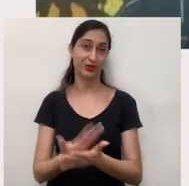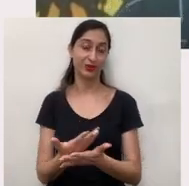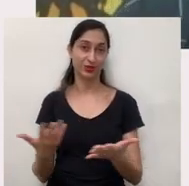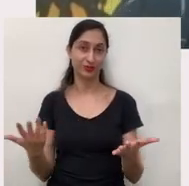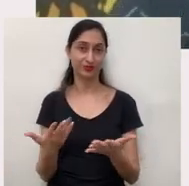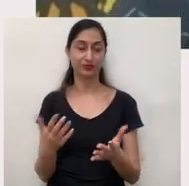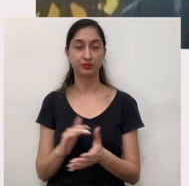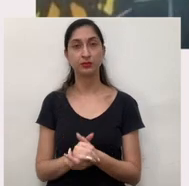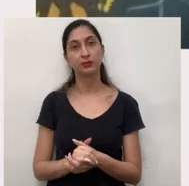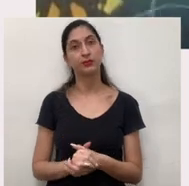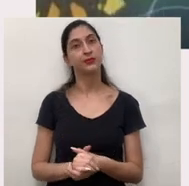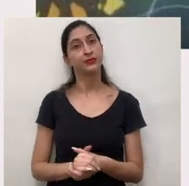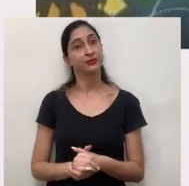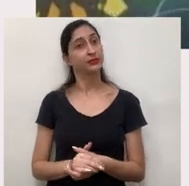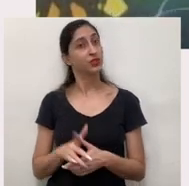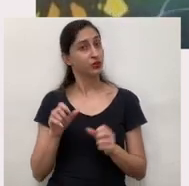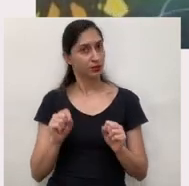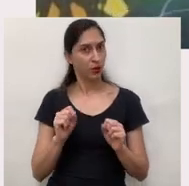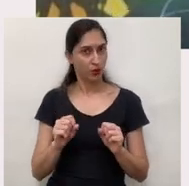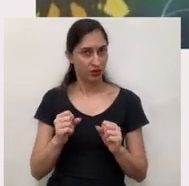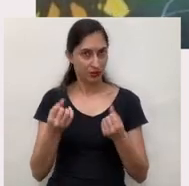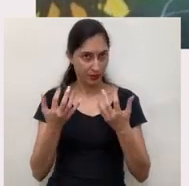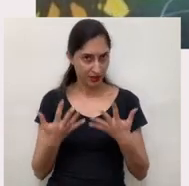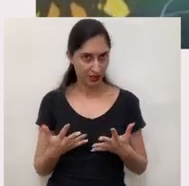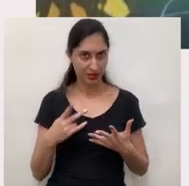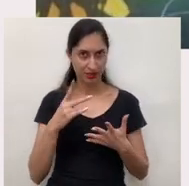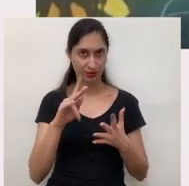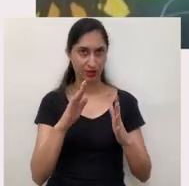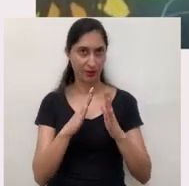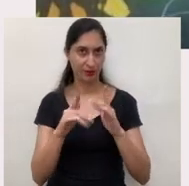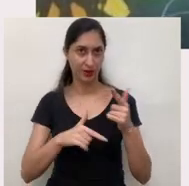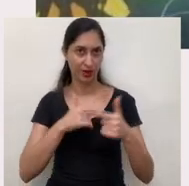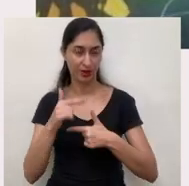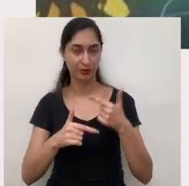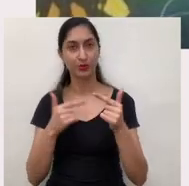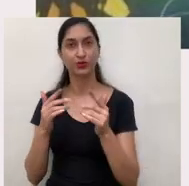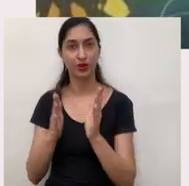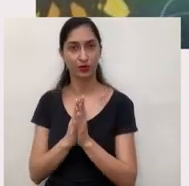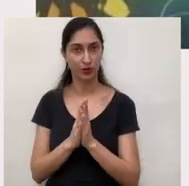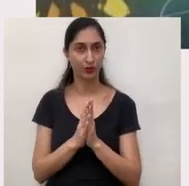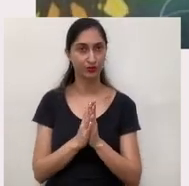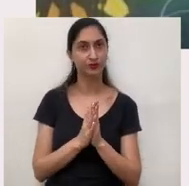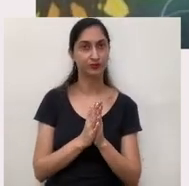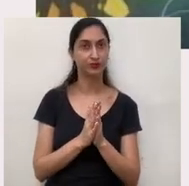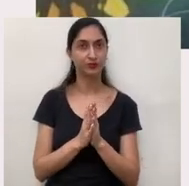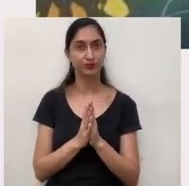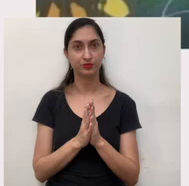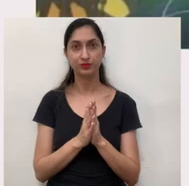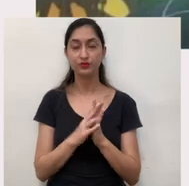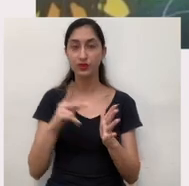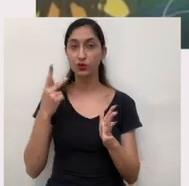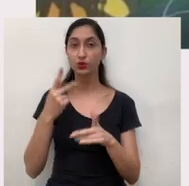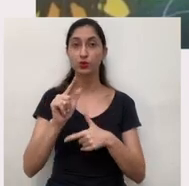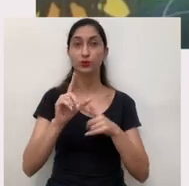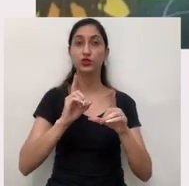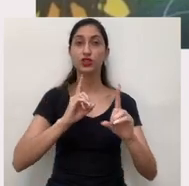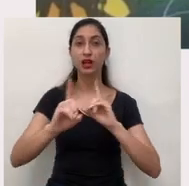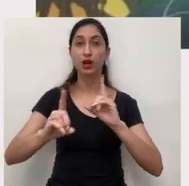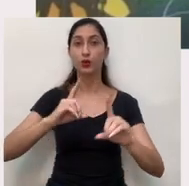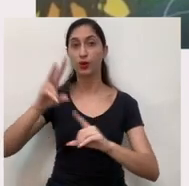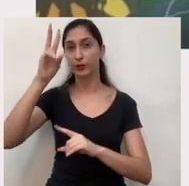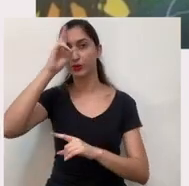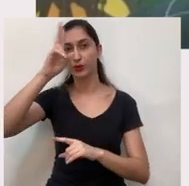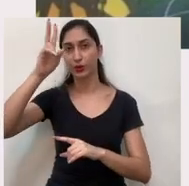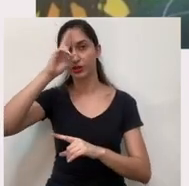E aí, se você pudesse comentar um pouco sobre o seu trabalho nessa perspectiva, assim, de diálogo com a memória,